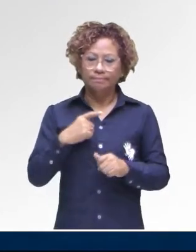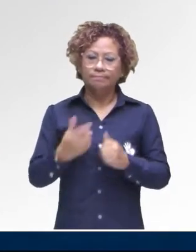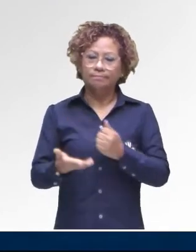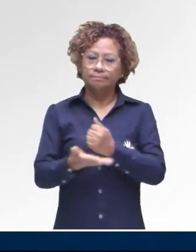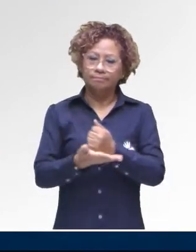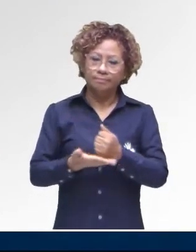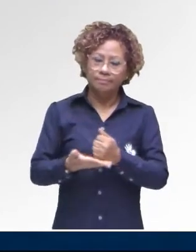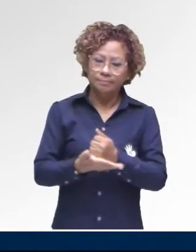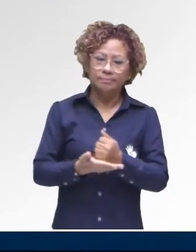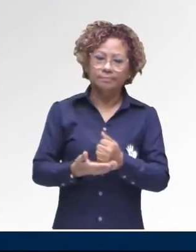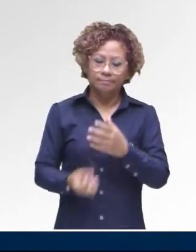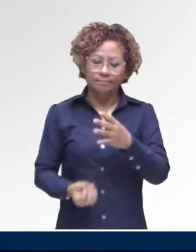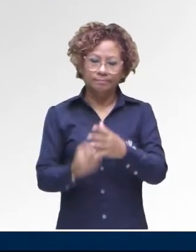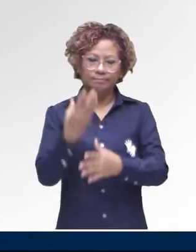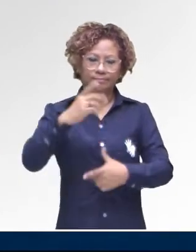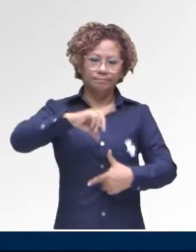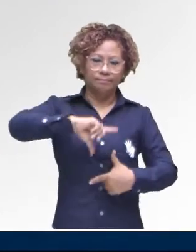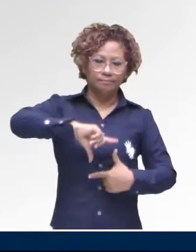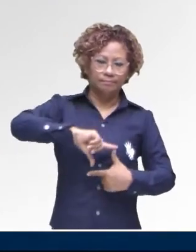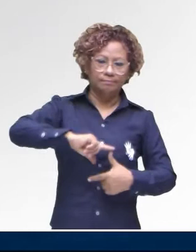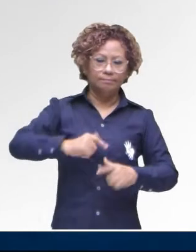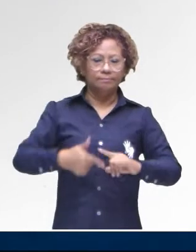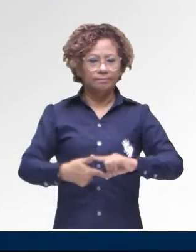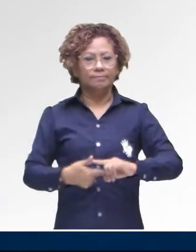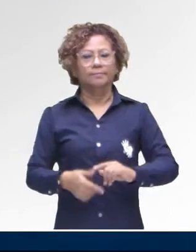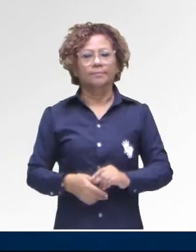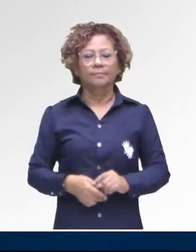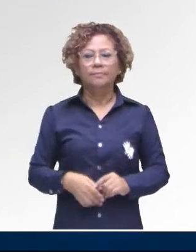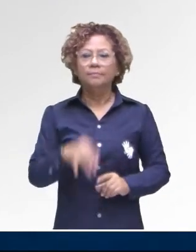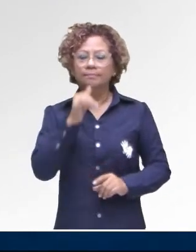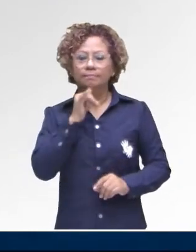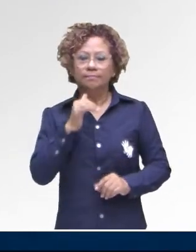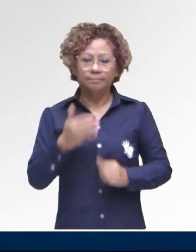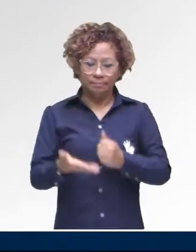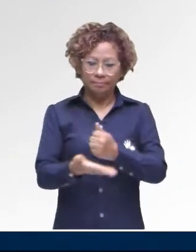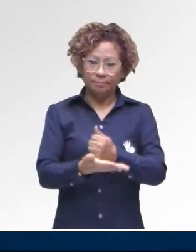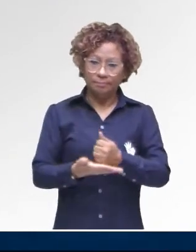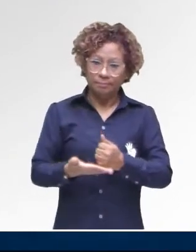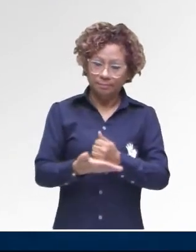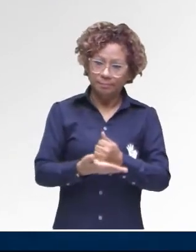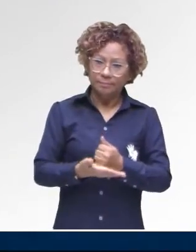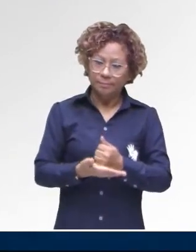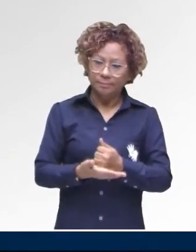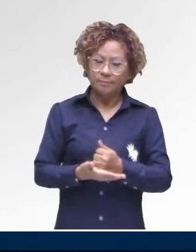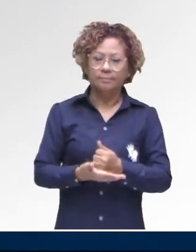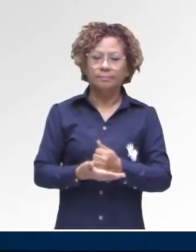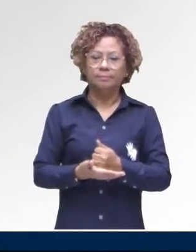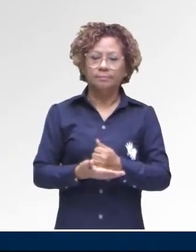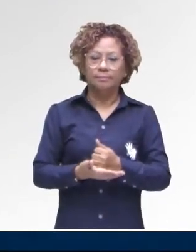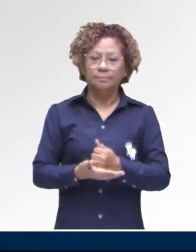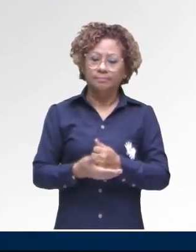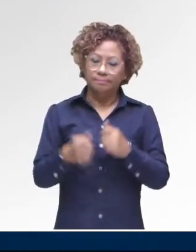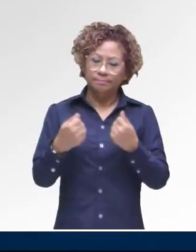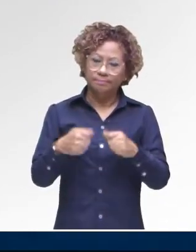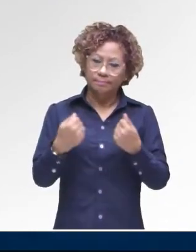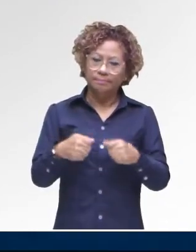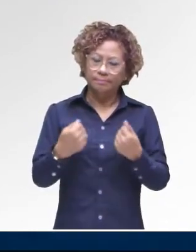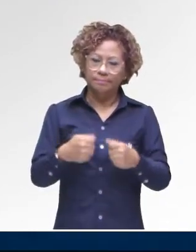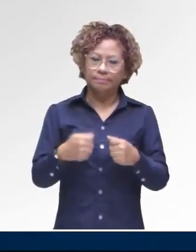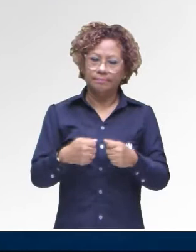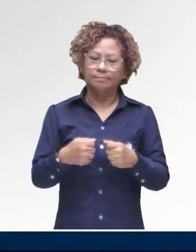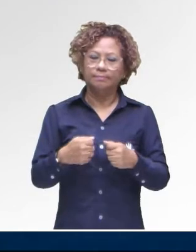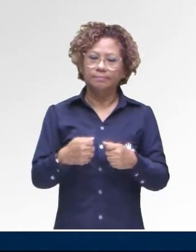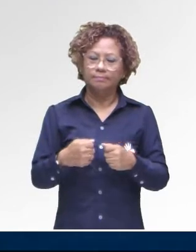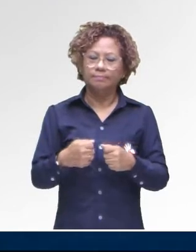que nós teremos. Uma base forte, né? Temos que ter uma base forte, temos que conhecer essa base.